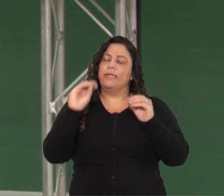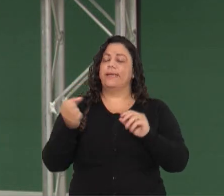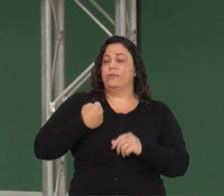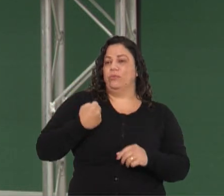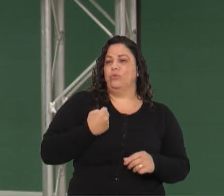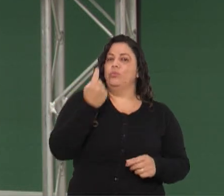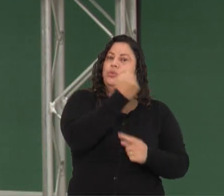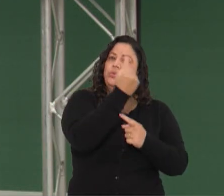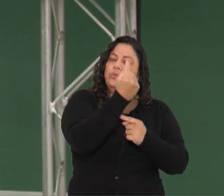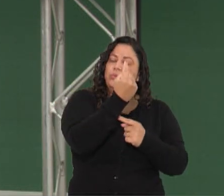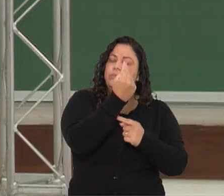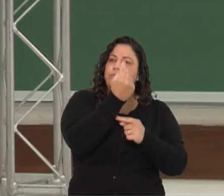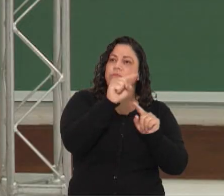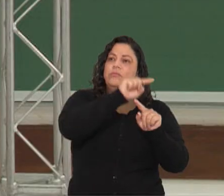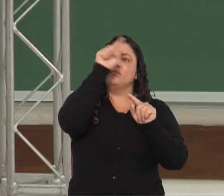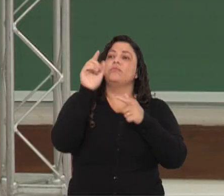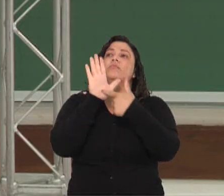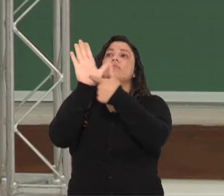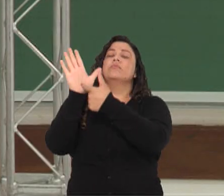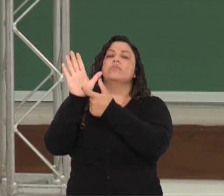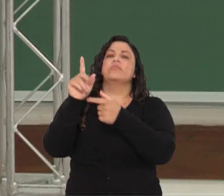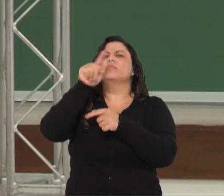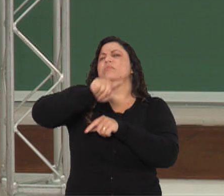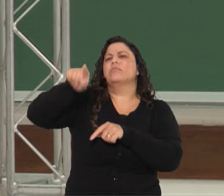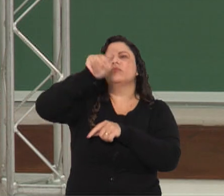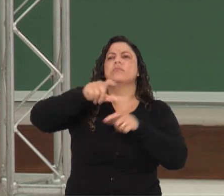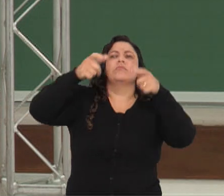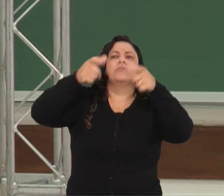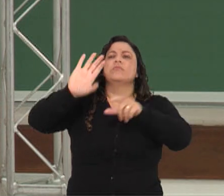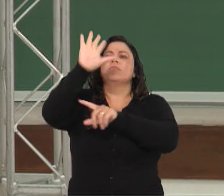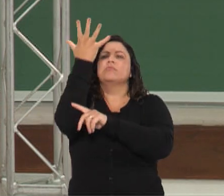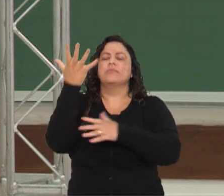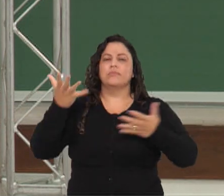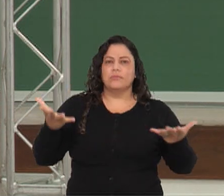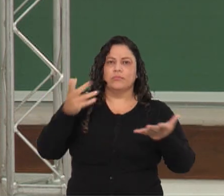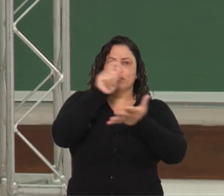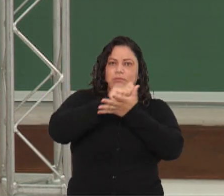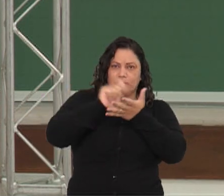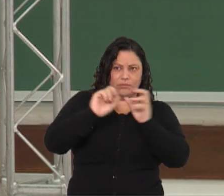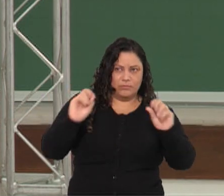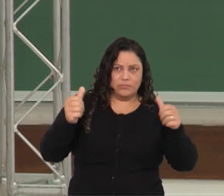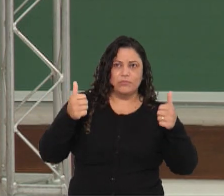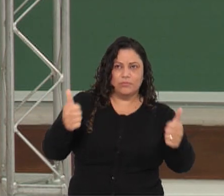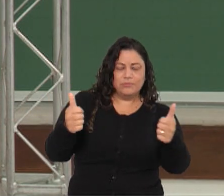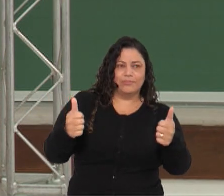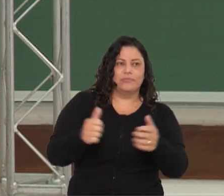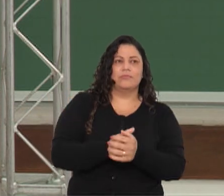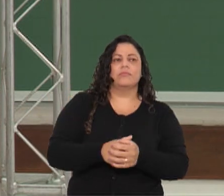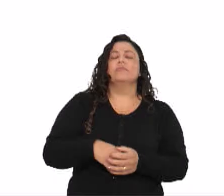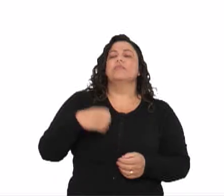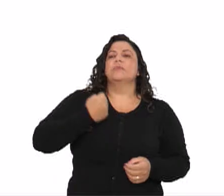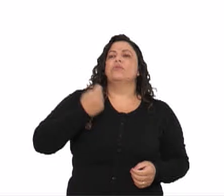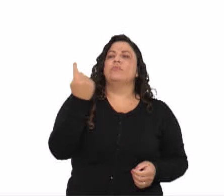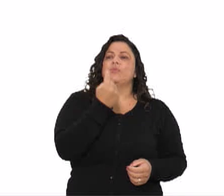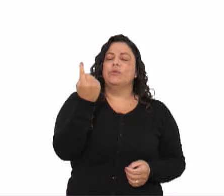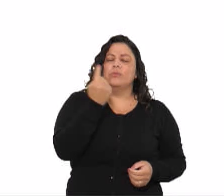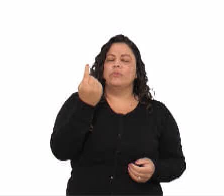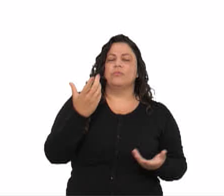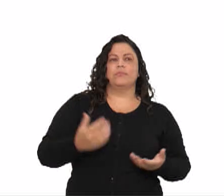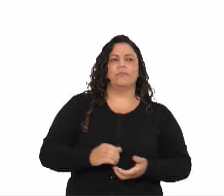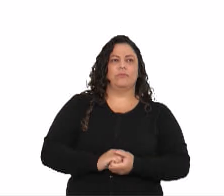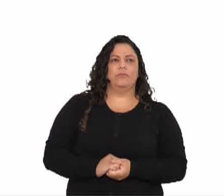1 e do lado vocês vão indicar onde que está, o que está acontecendo. Escrever apenas. Ok? A número 1 diz assim, I'm